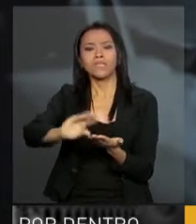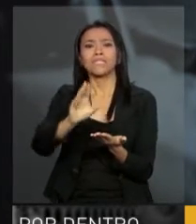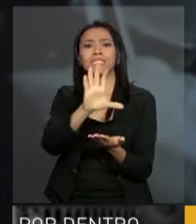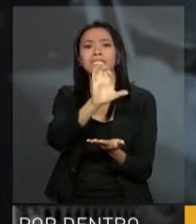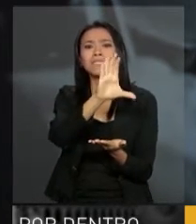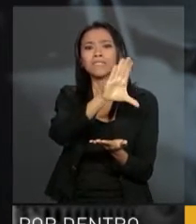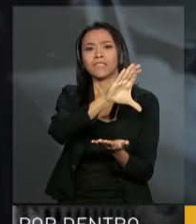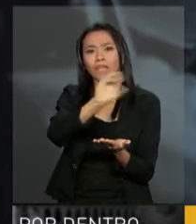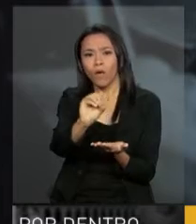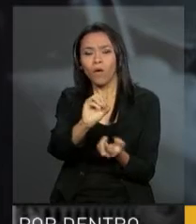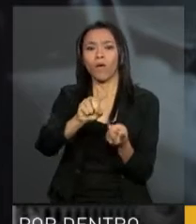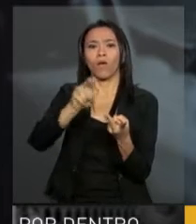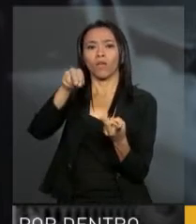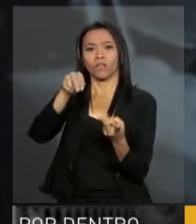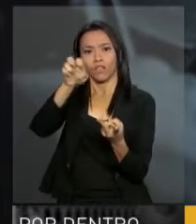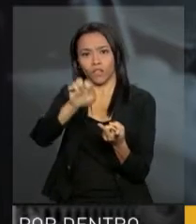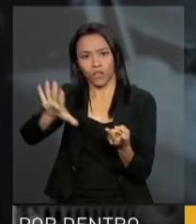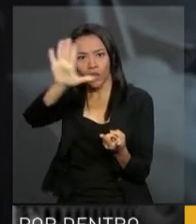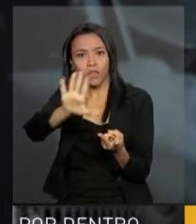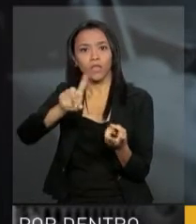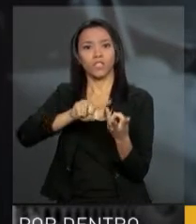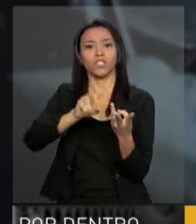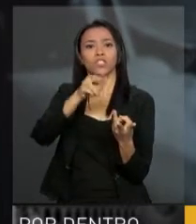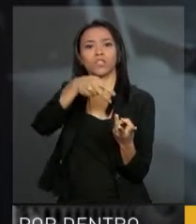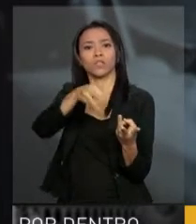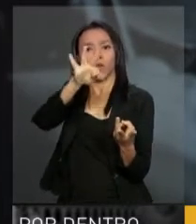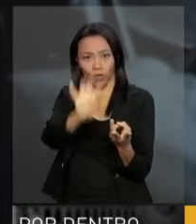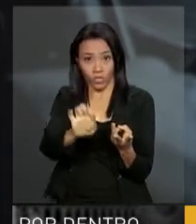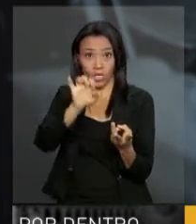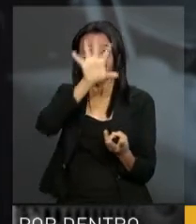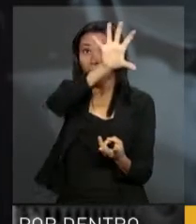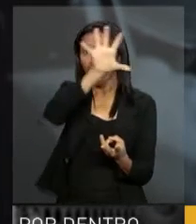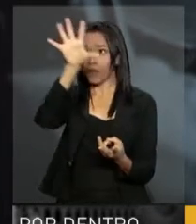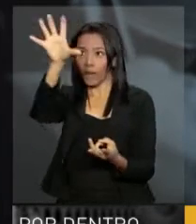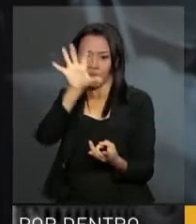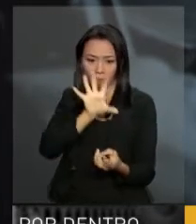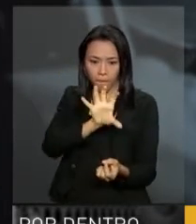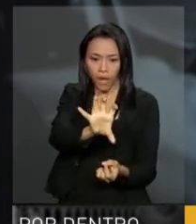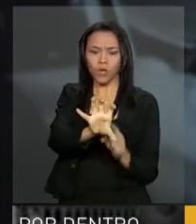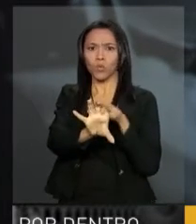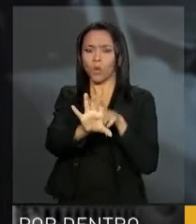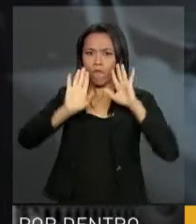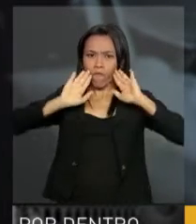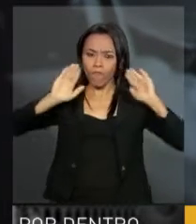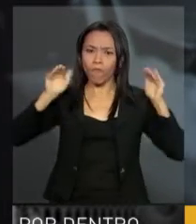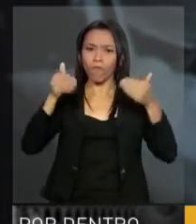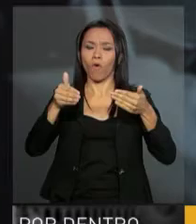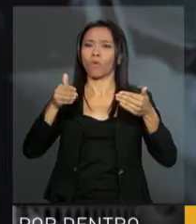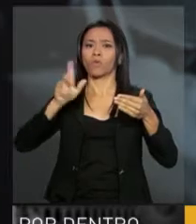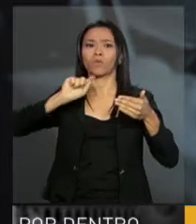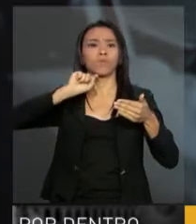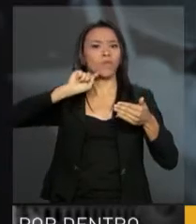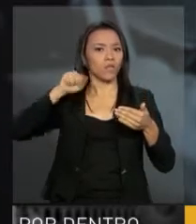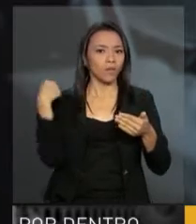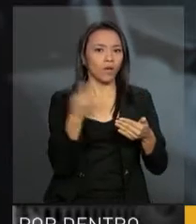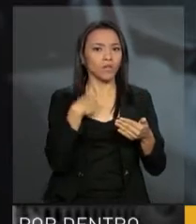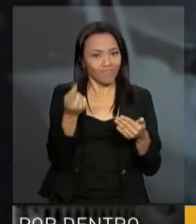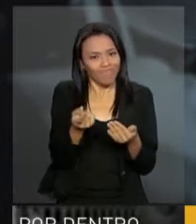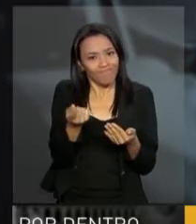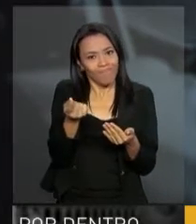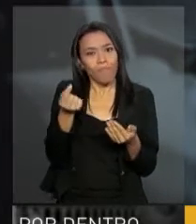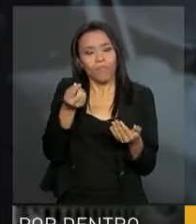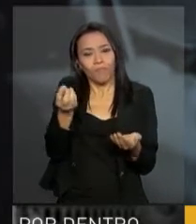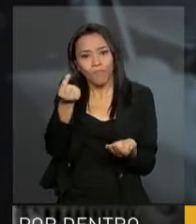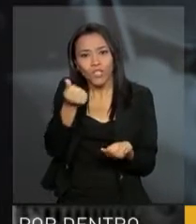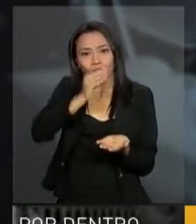à região nordeste ea região norte estas três regiões são o foco central para que possamos viabilizar recursos